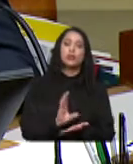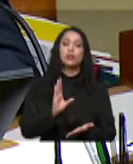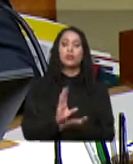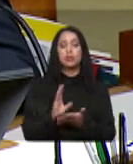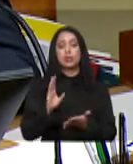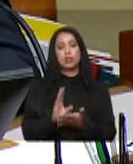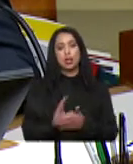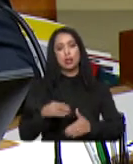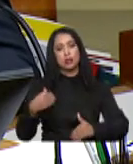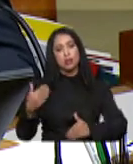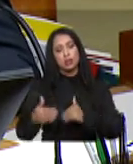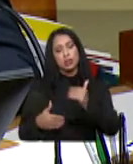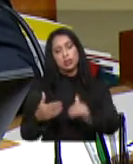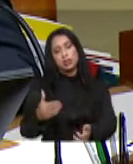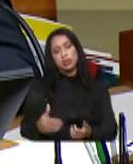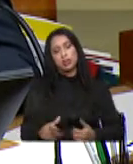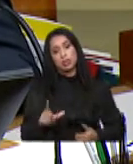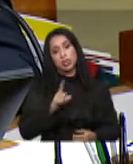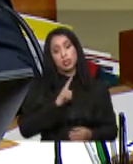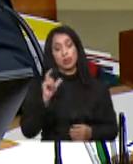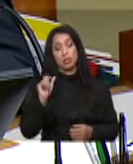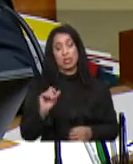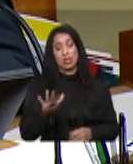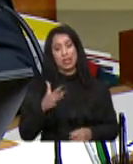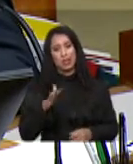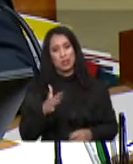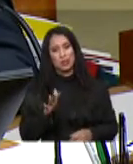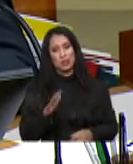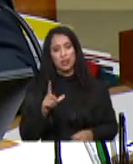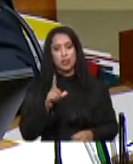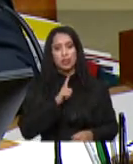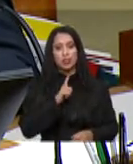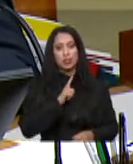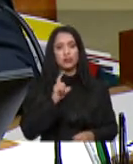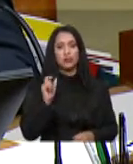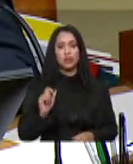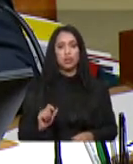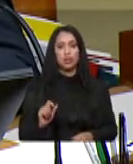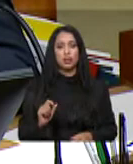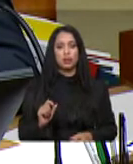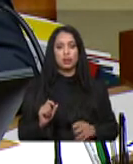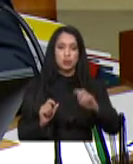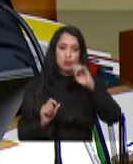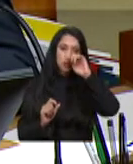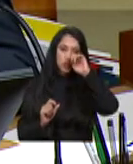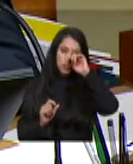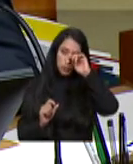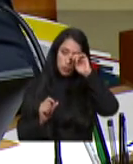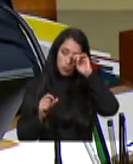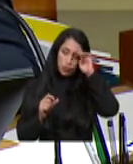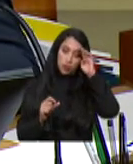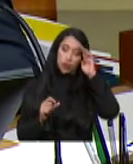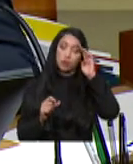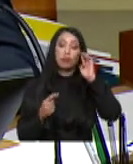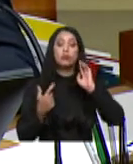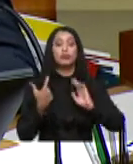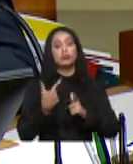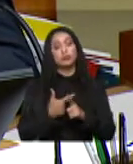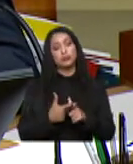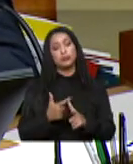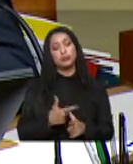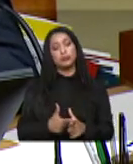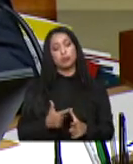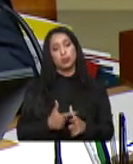curso desse período, e que talvez nós incorrêssemos no risco de, ao